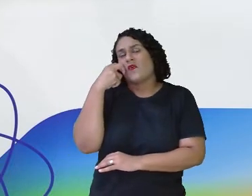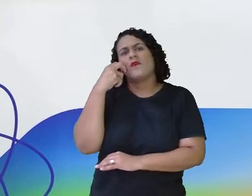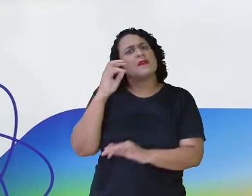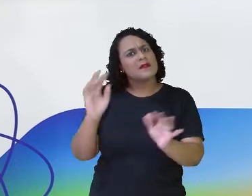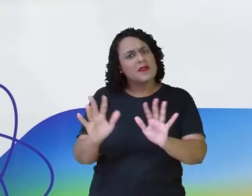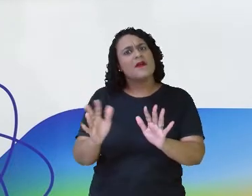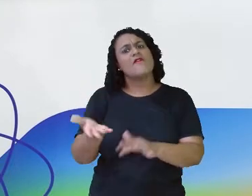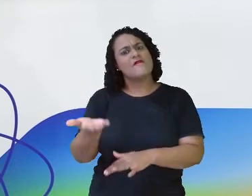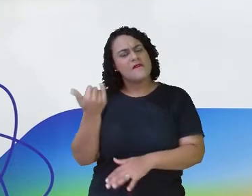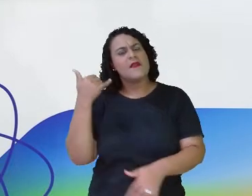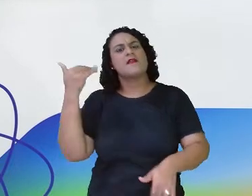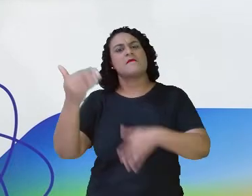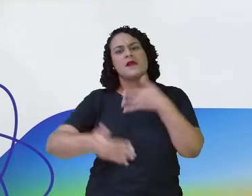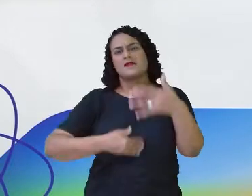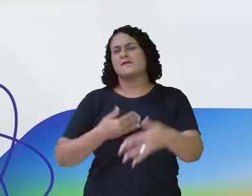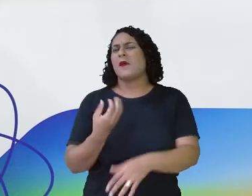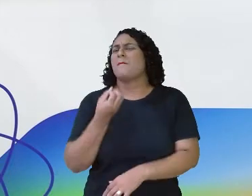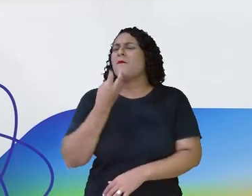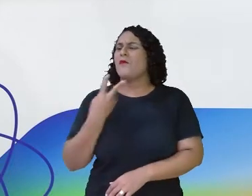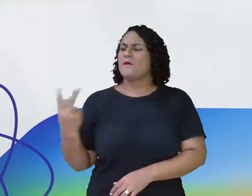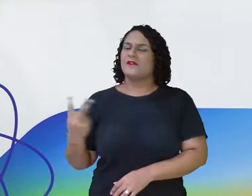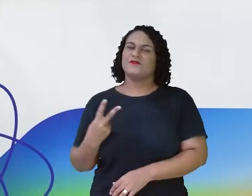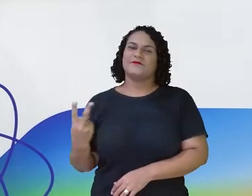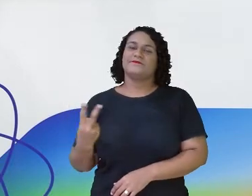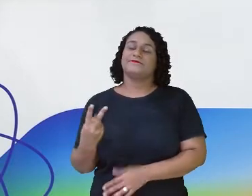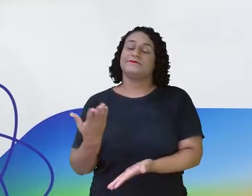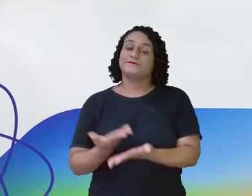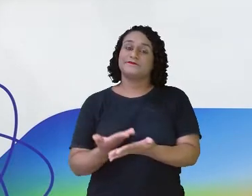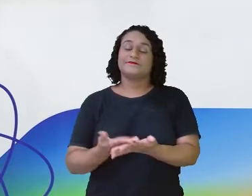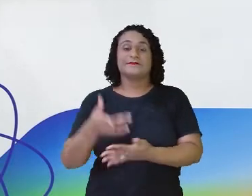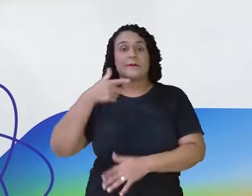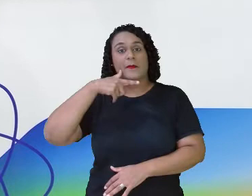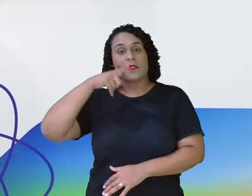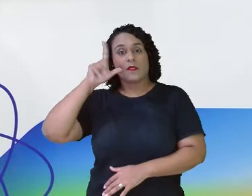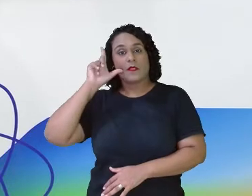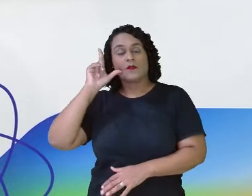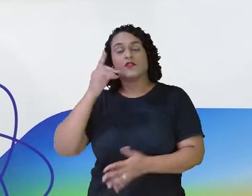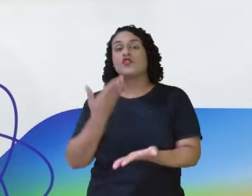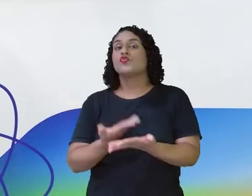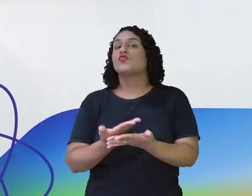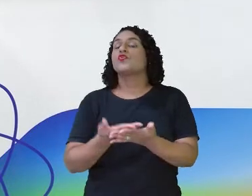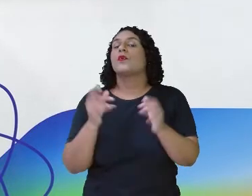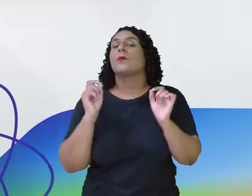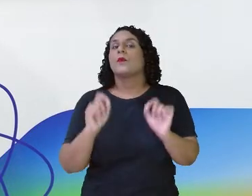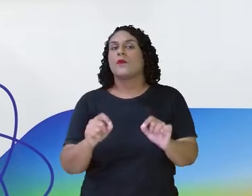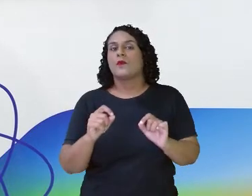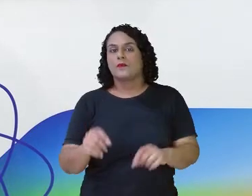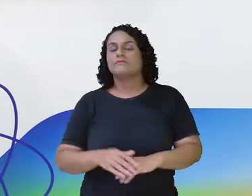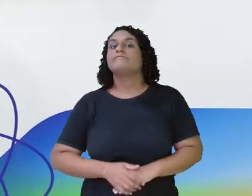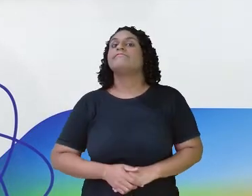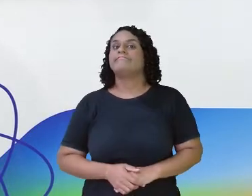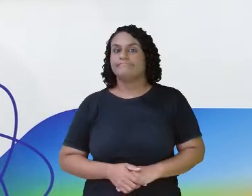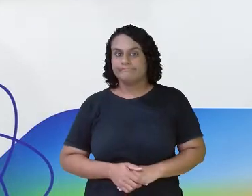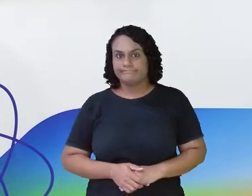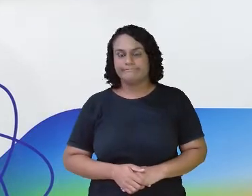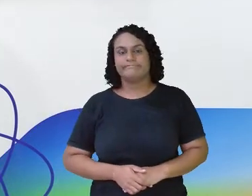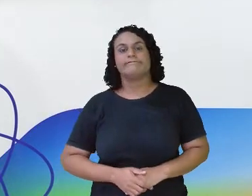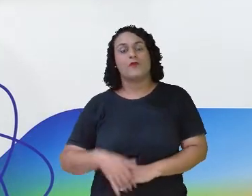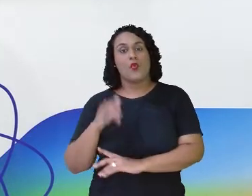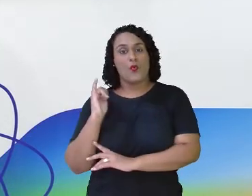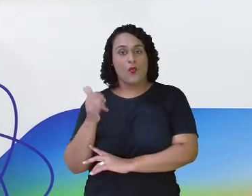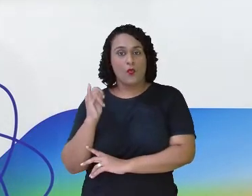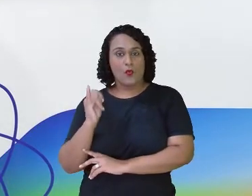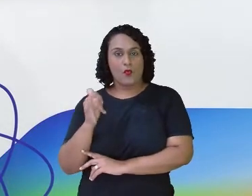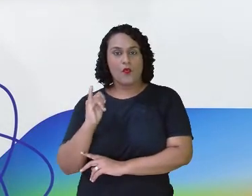a tua participação aqui. Na aula de ontem, nós trabalhamos sobre contos, não foi isso? E eu falei